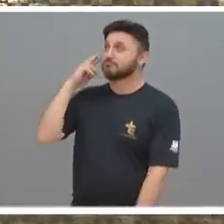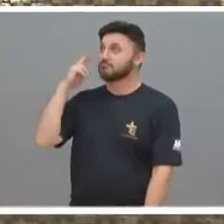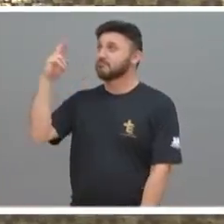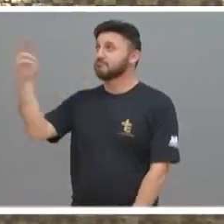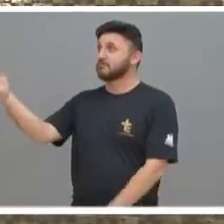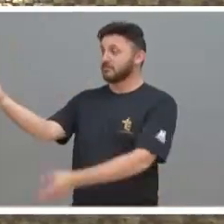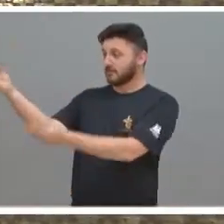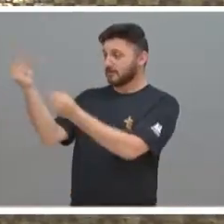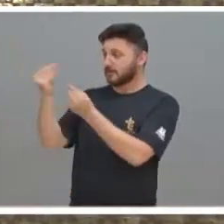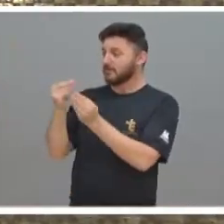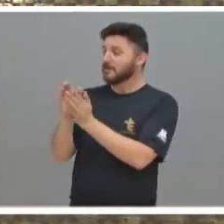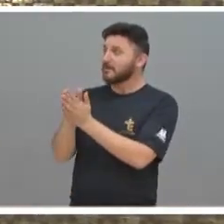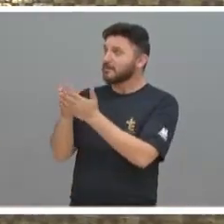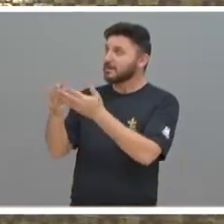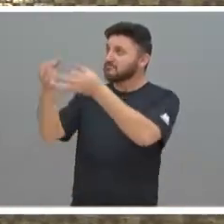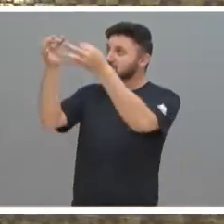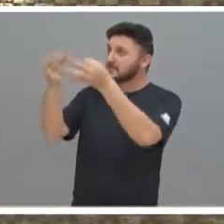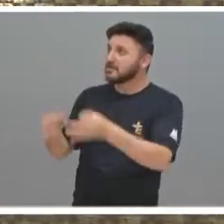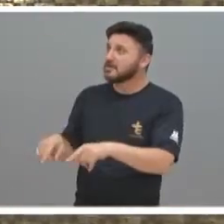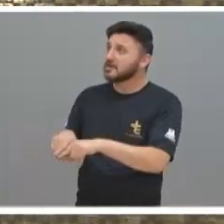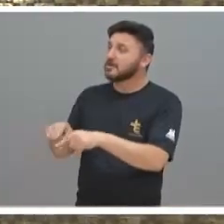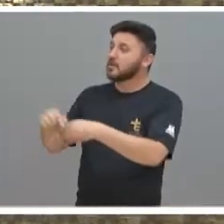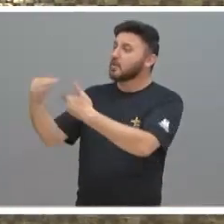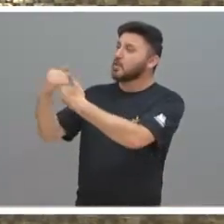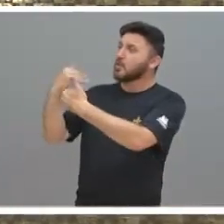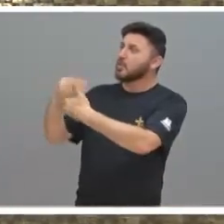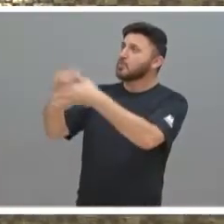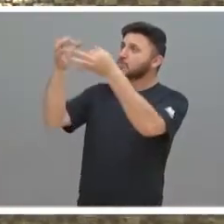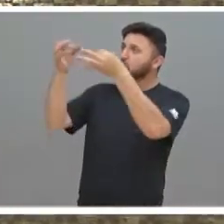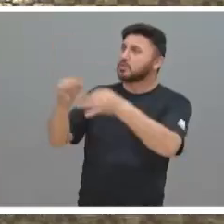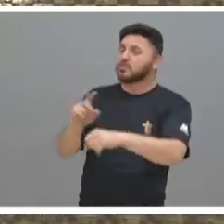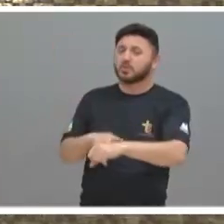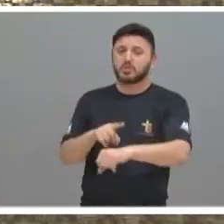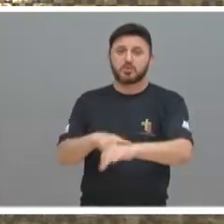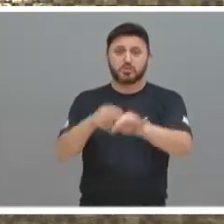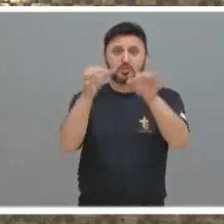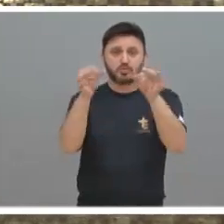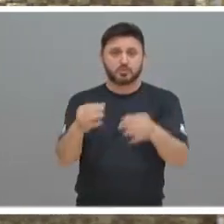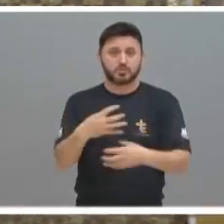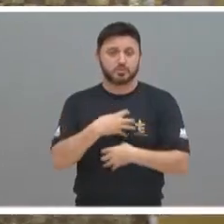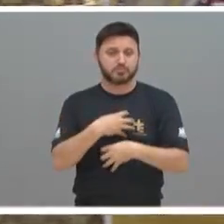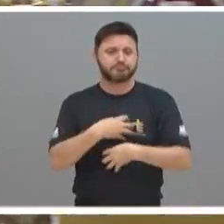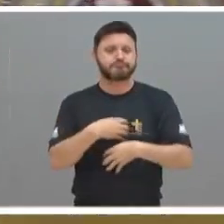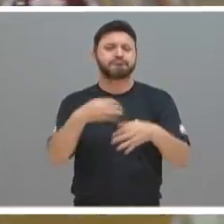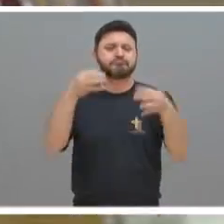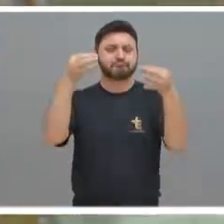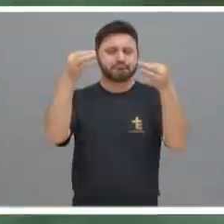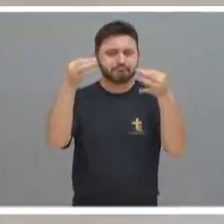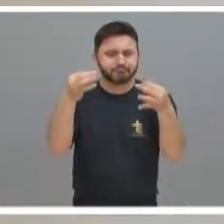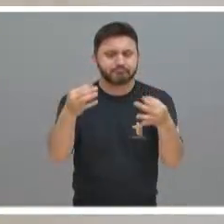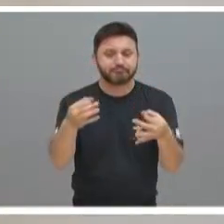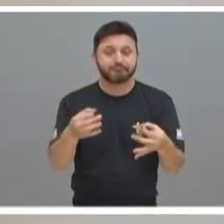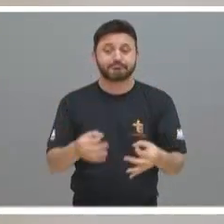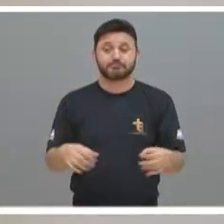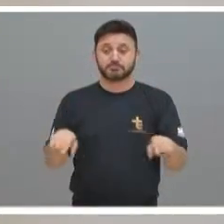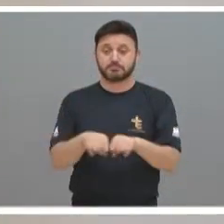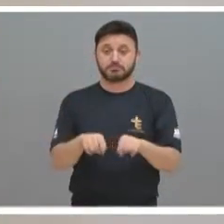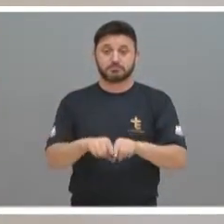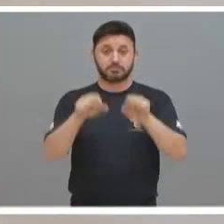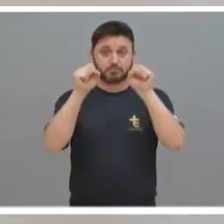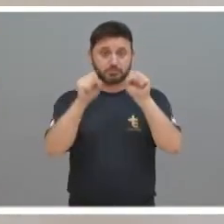Dá-me a palavra certa, na hora certa, do jeito certo. Podemos ir